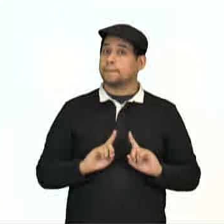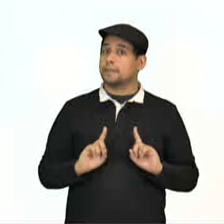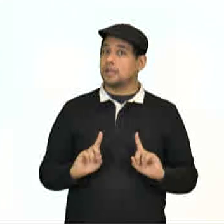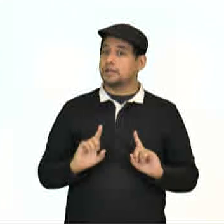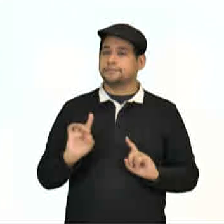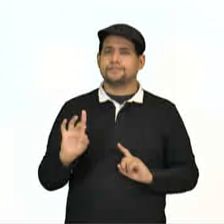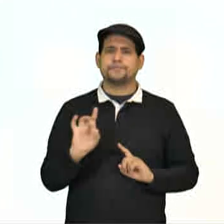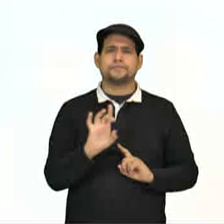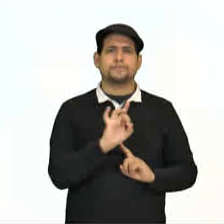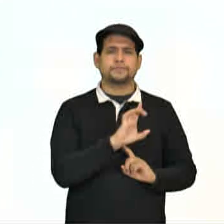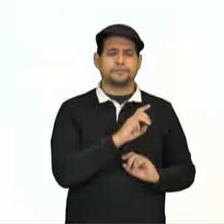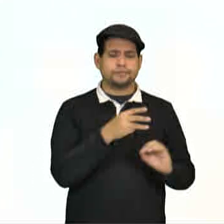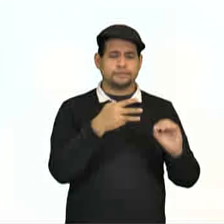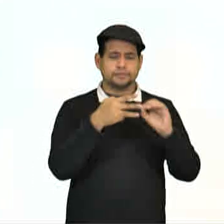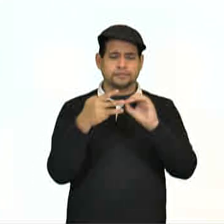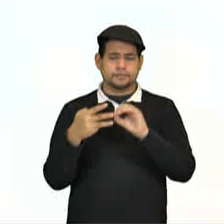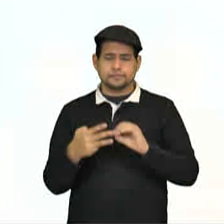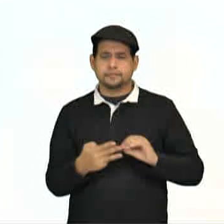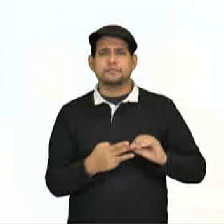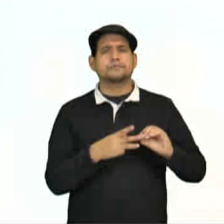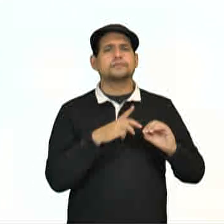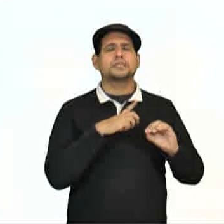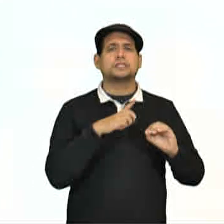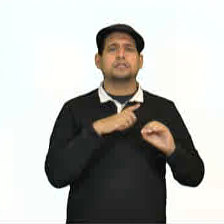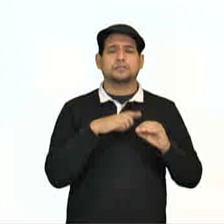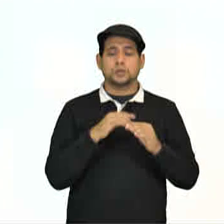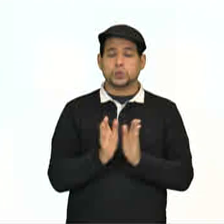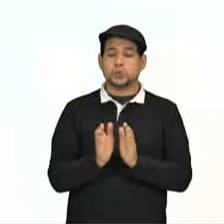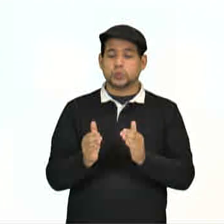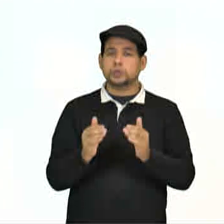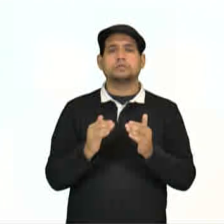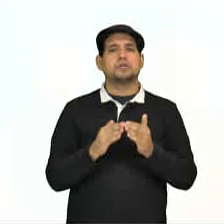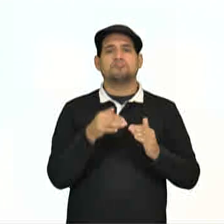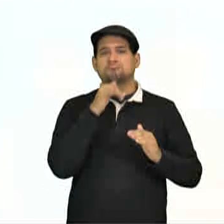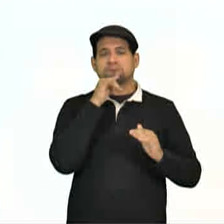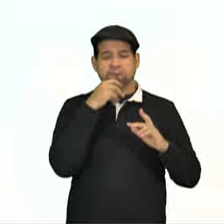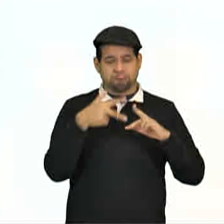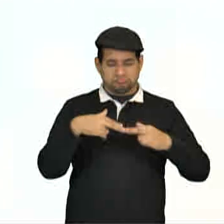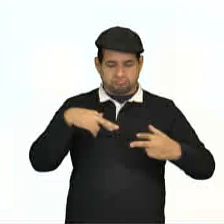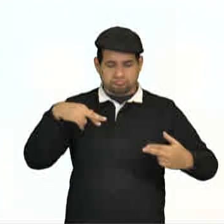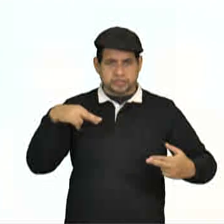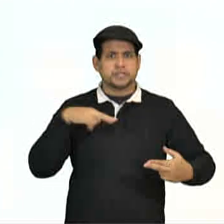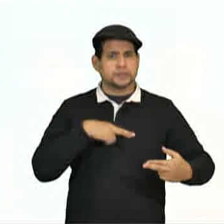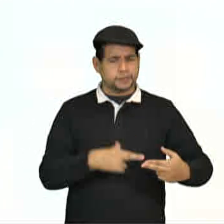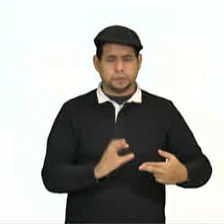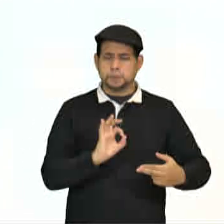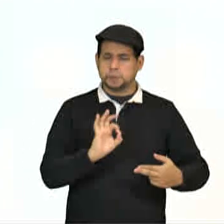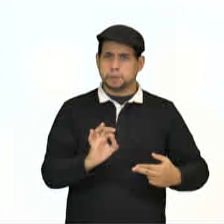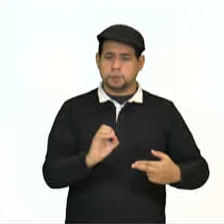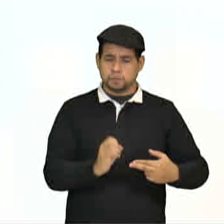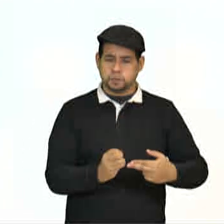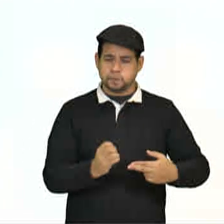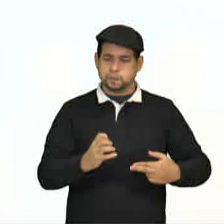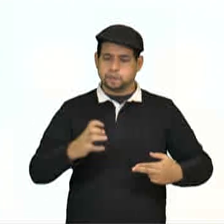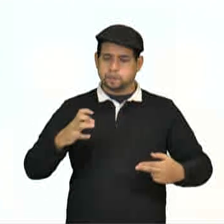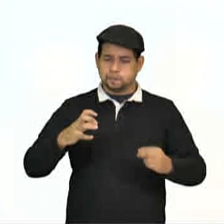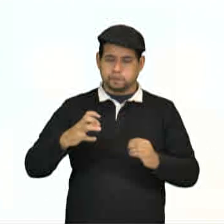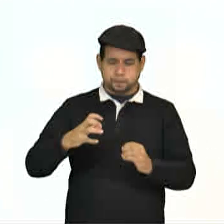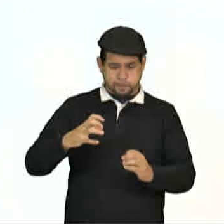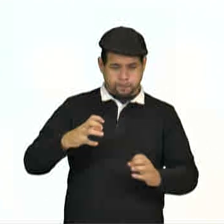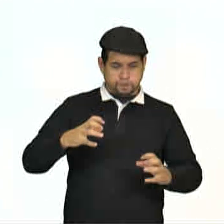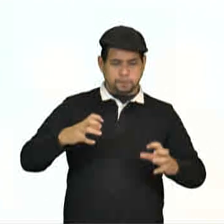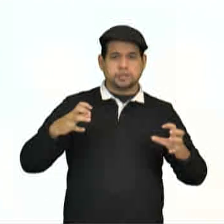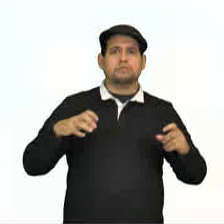cada célula, ela é nucleada, ela tem núcleo ali, então o material genético ali está funcionando, vai aumentar, então por isso também